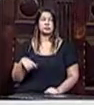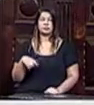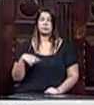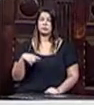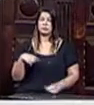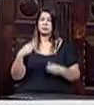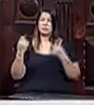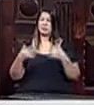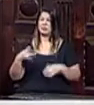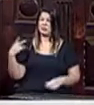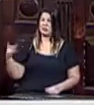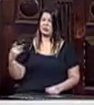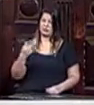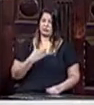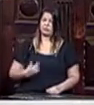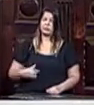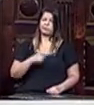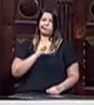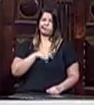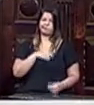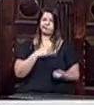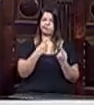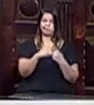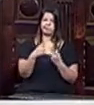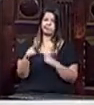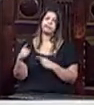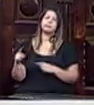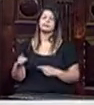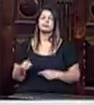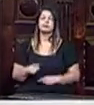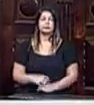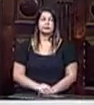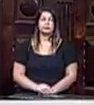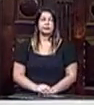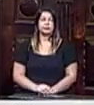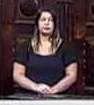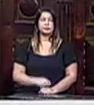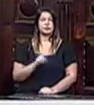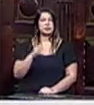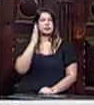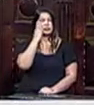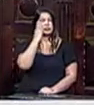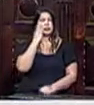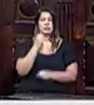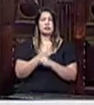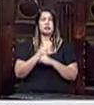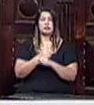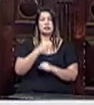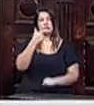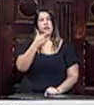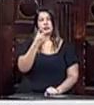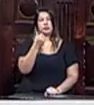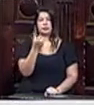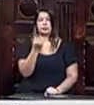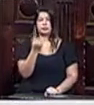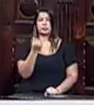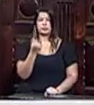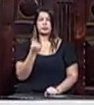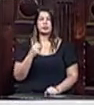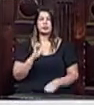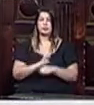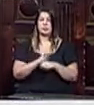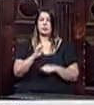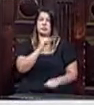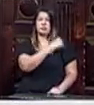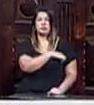forma perversa e cruel o estado do Rio de Janeiro. Para se ter noção, por exemplo, no ano de 2016, o